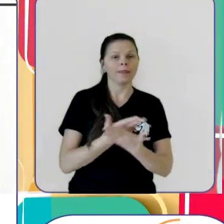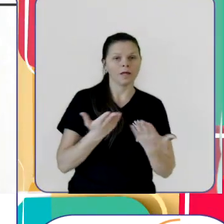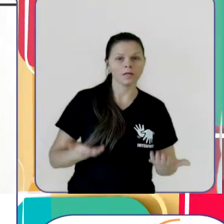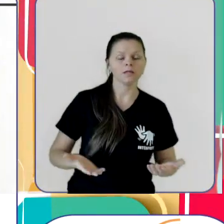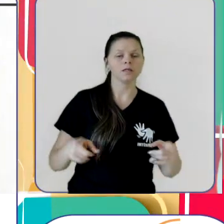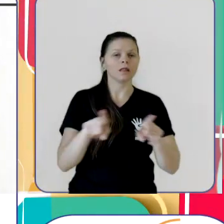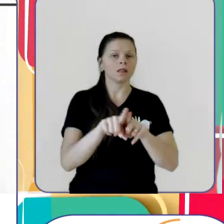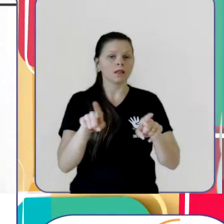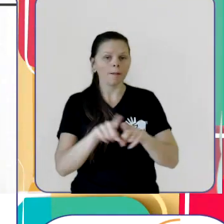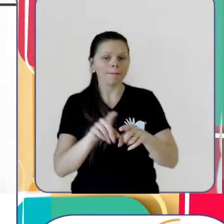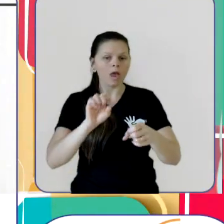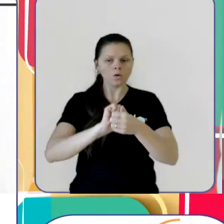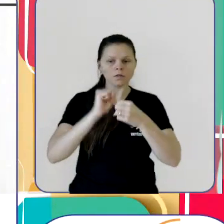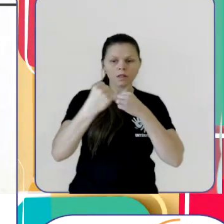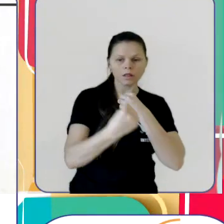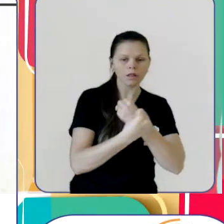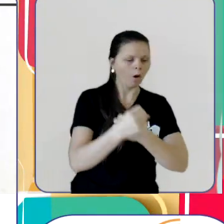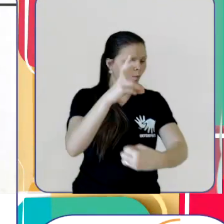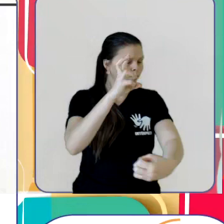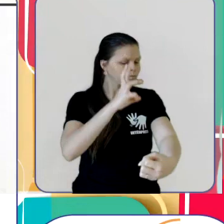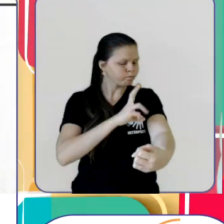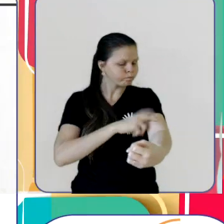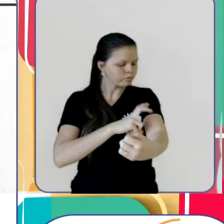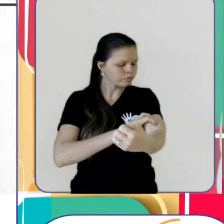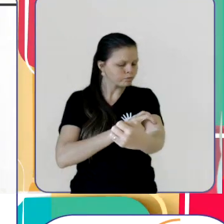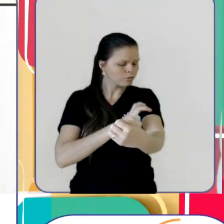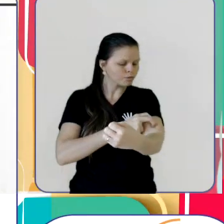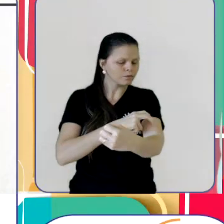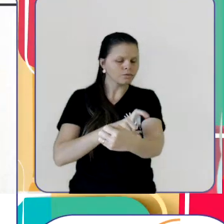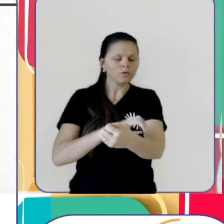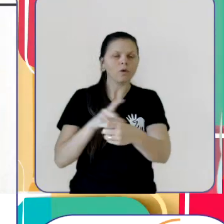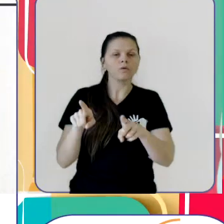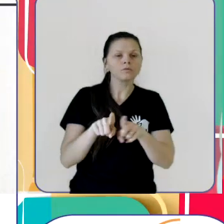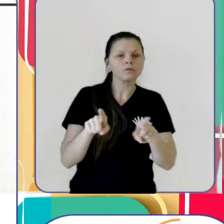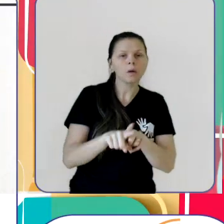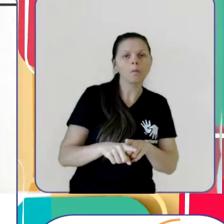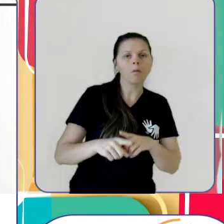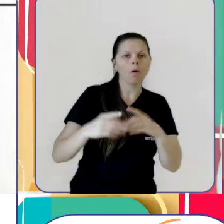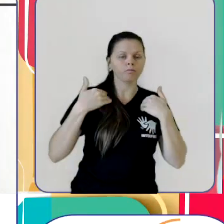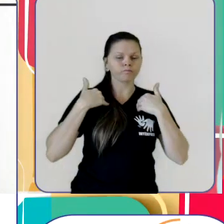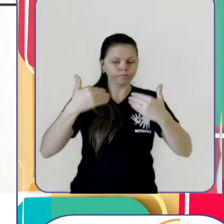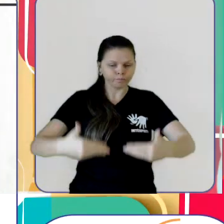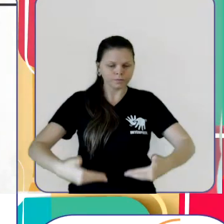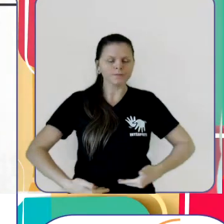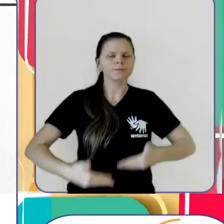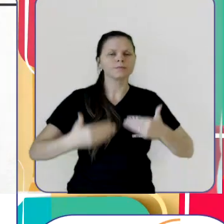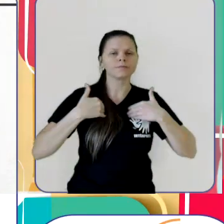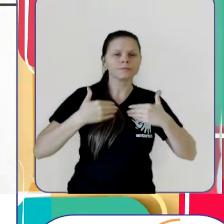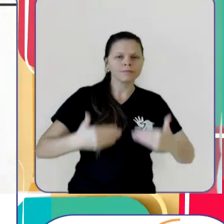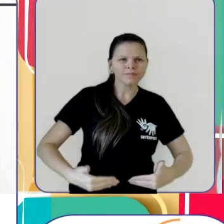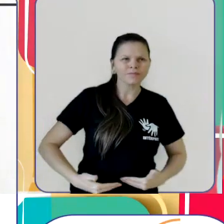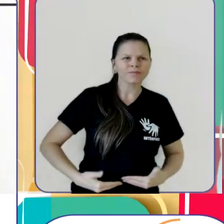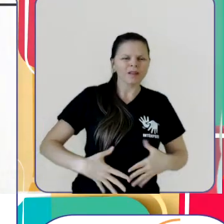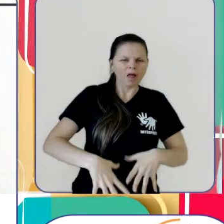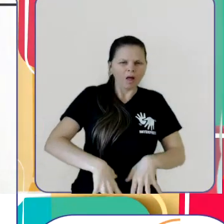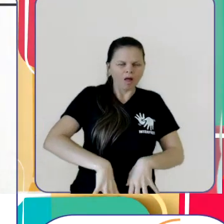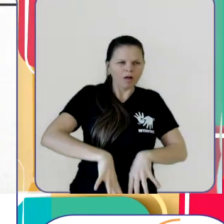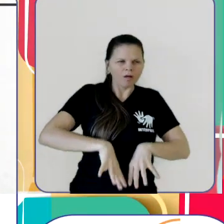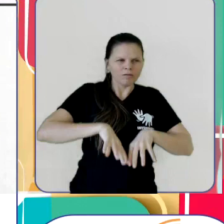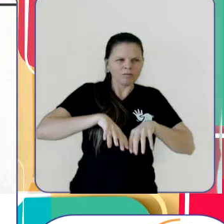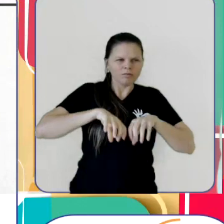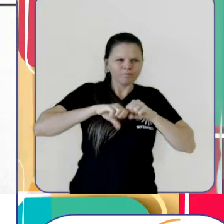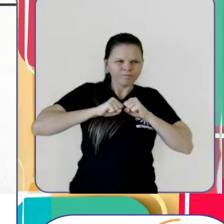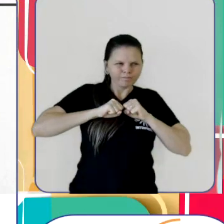O sistema muscular. O movimento é uma função essencial do nosso corpo, que se resulta em contrações e